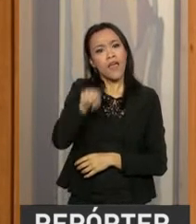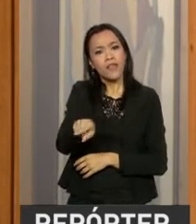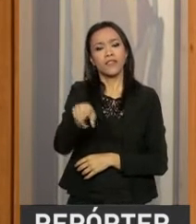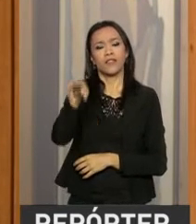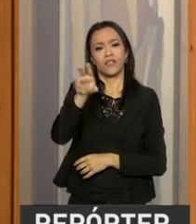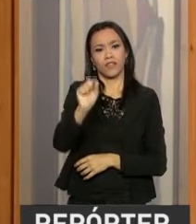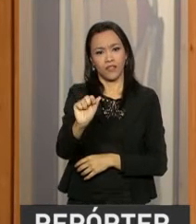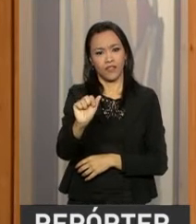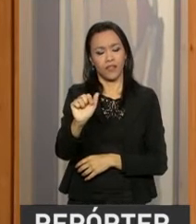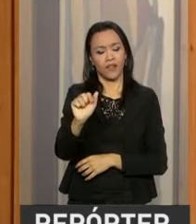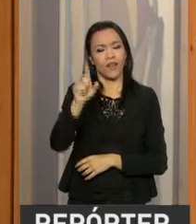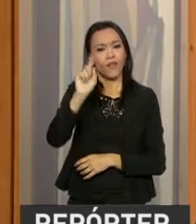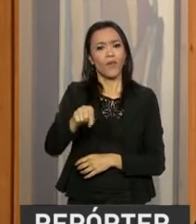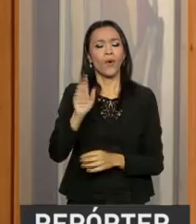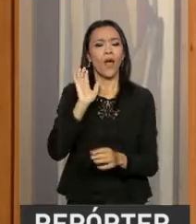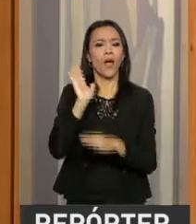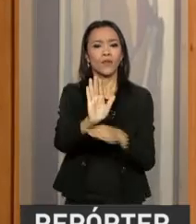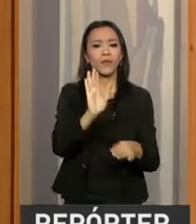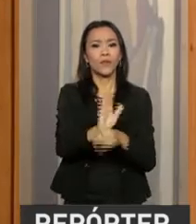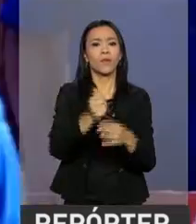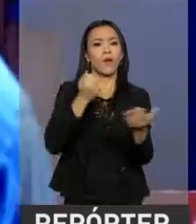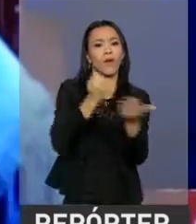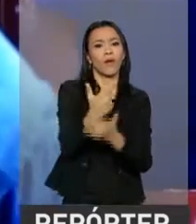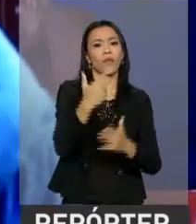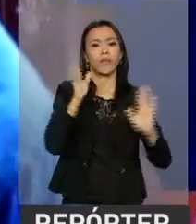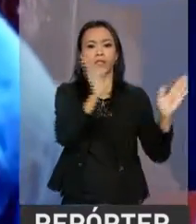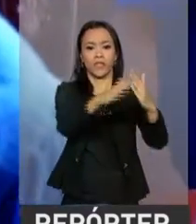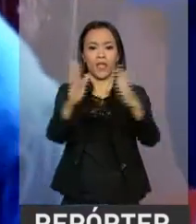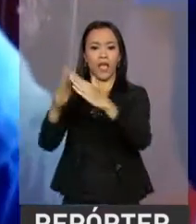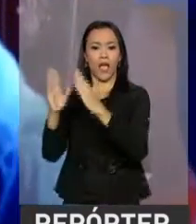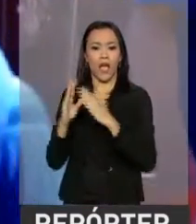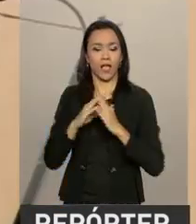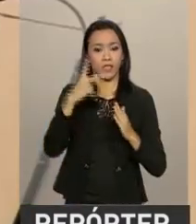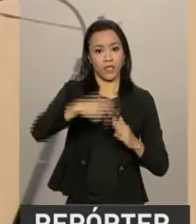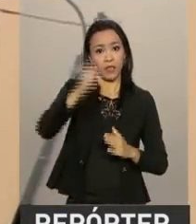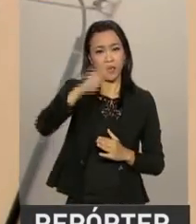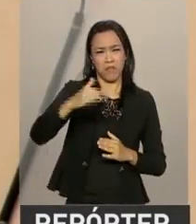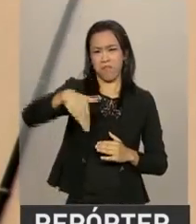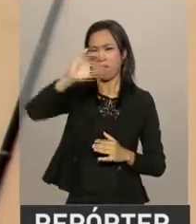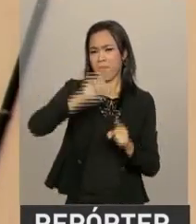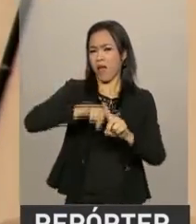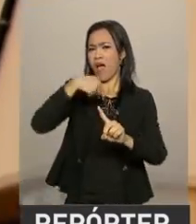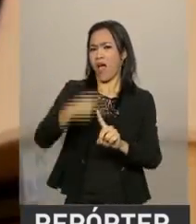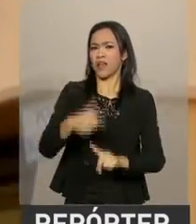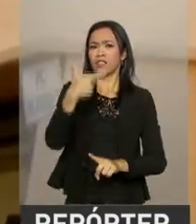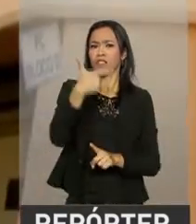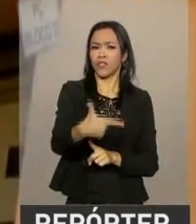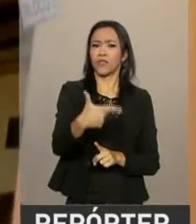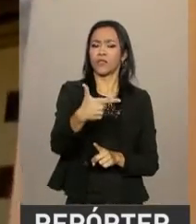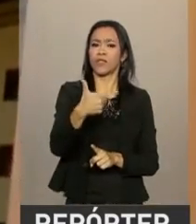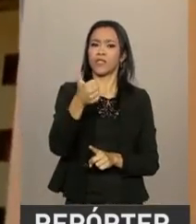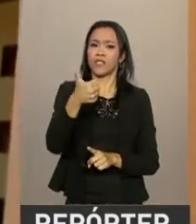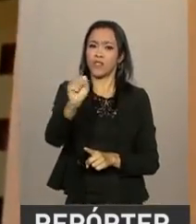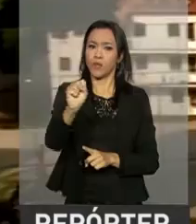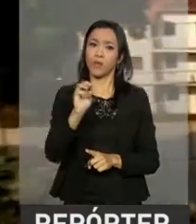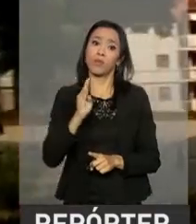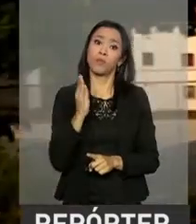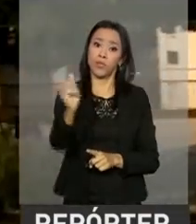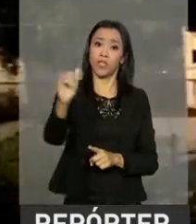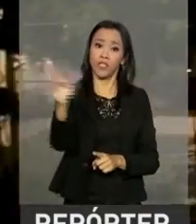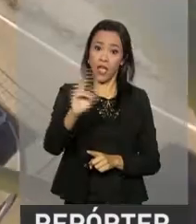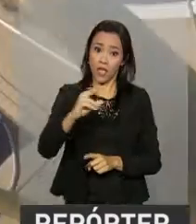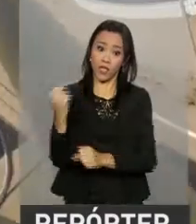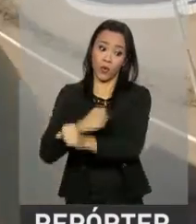utilizamos para a ampliação da moradia no país serão aplicados mais de 218 milhões de reais